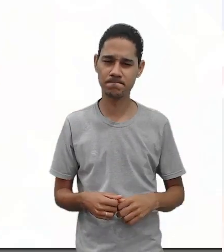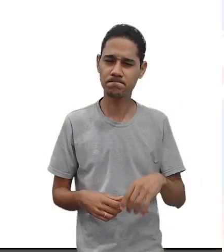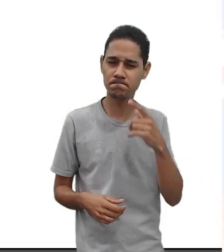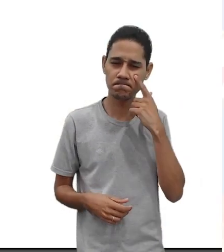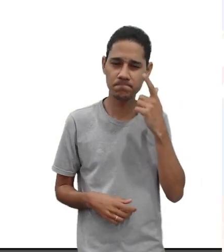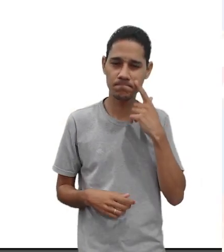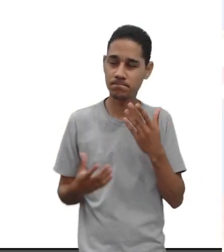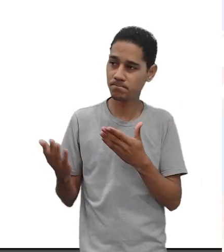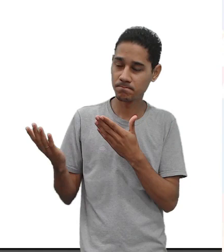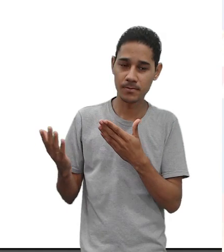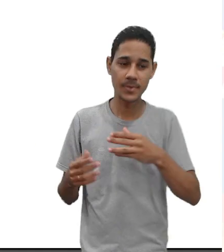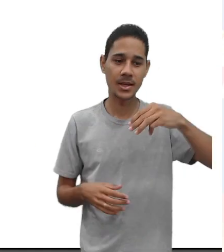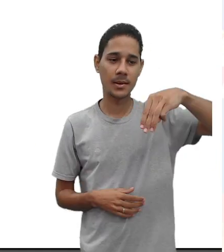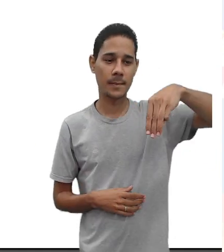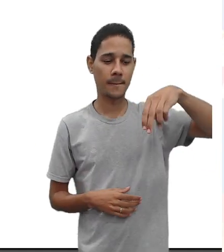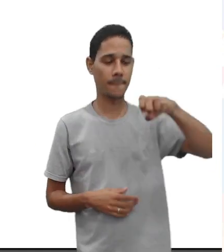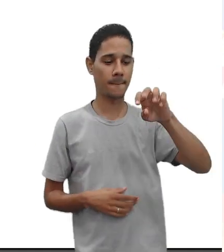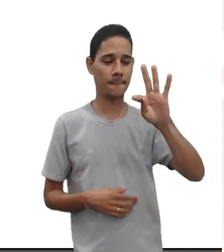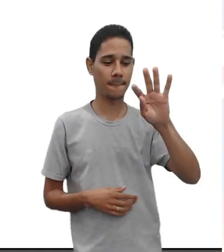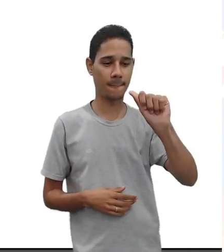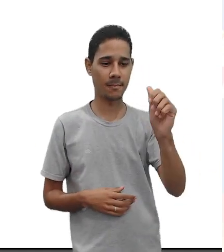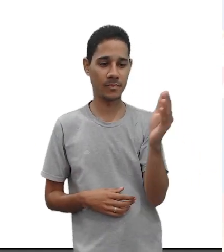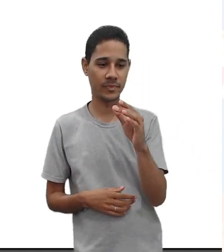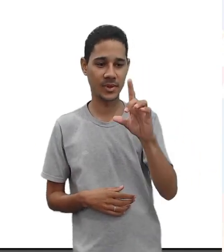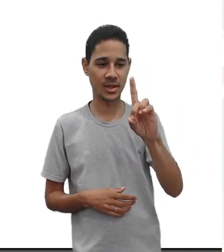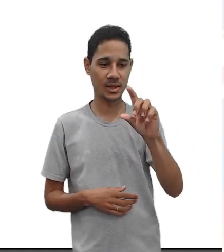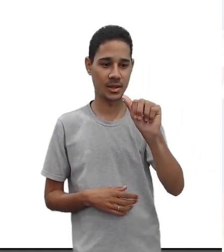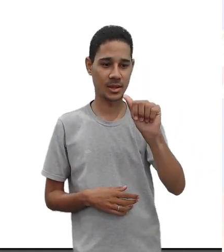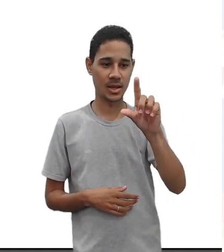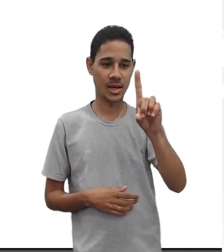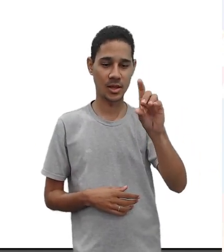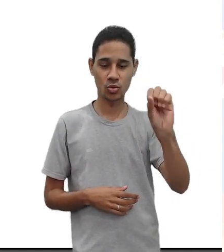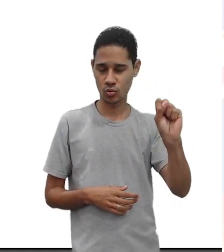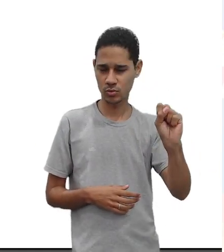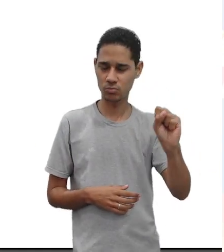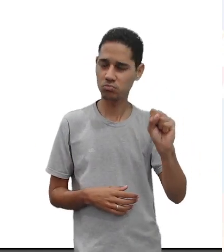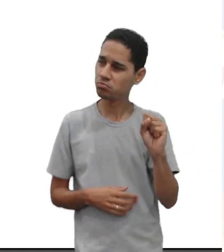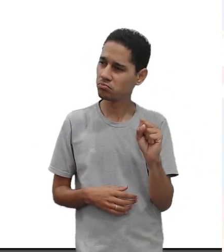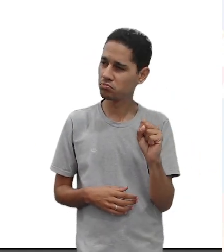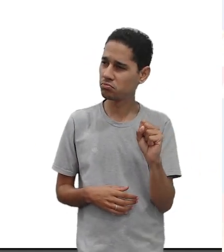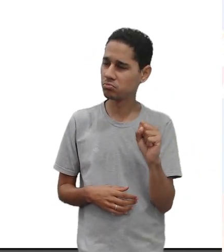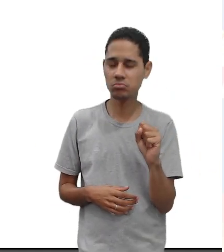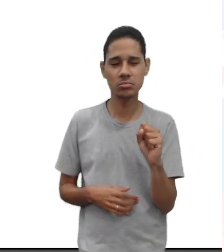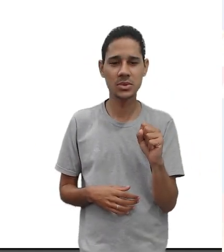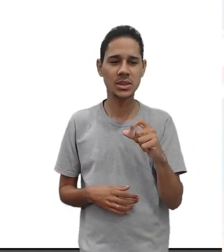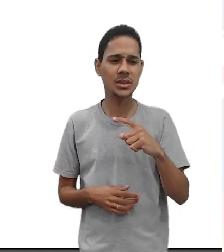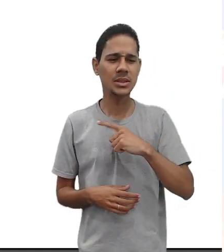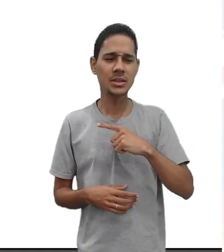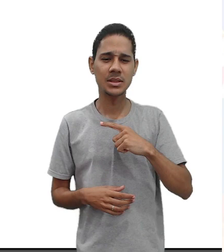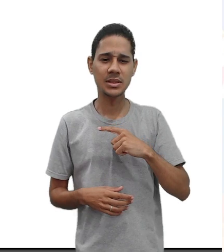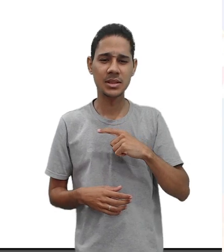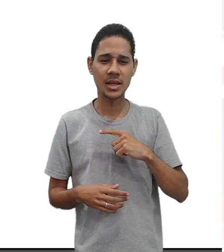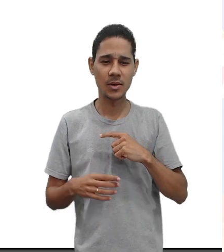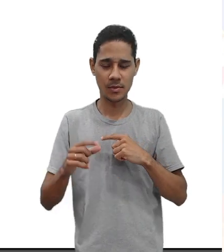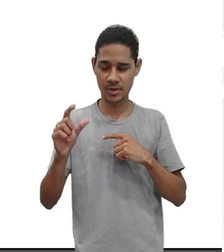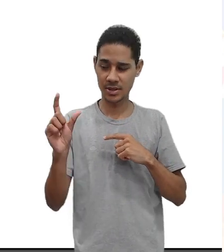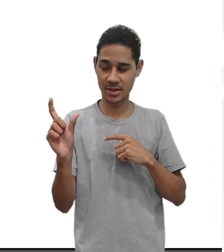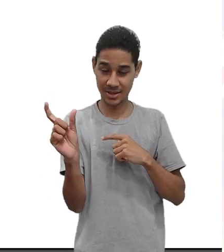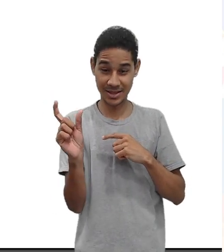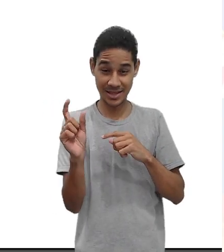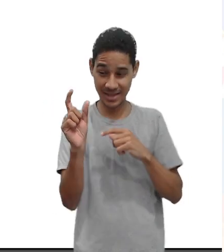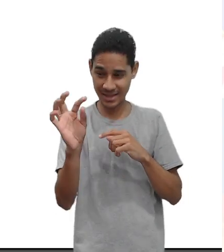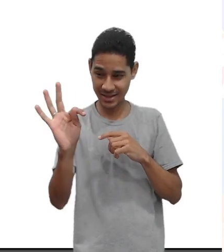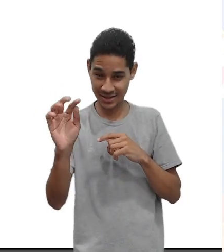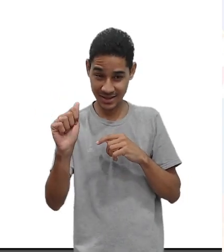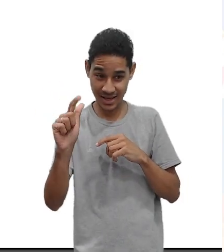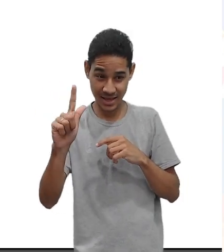Metadados, a gente viu lá no topo, lá no head, que nós temos uma tag chamada meta, certo? O que é